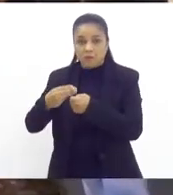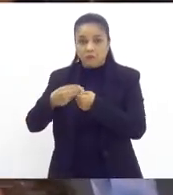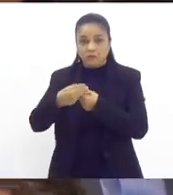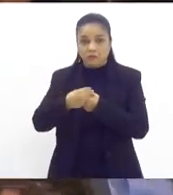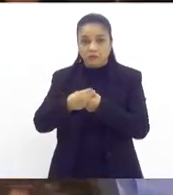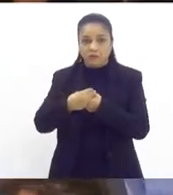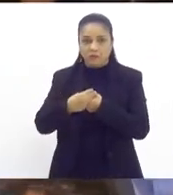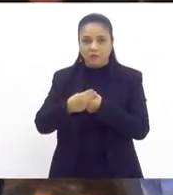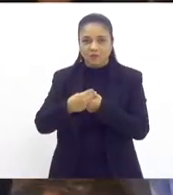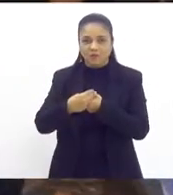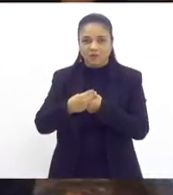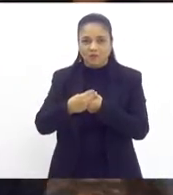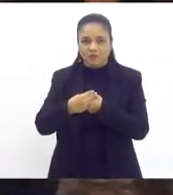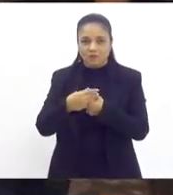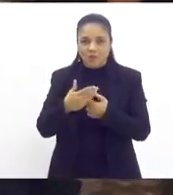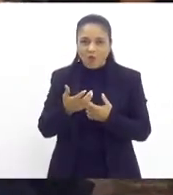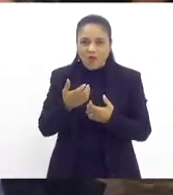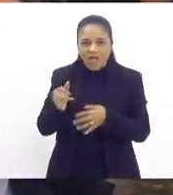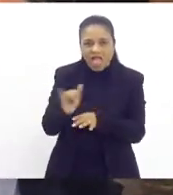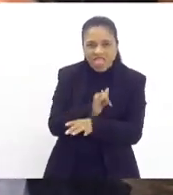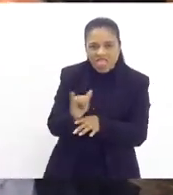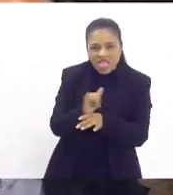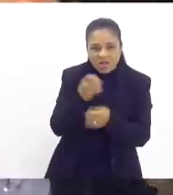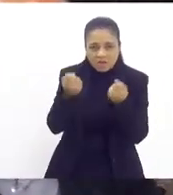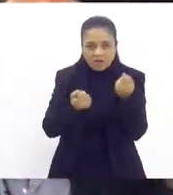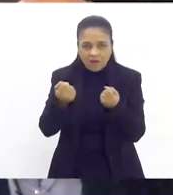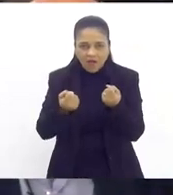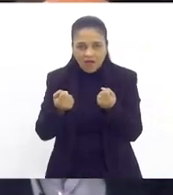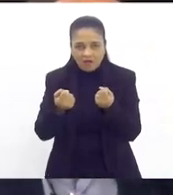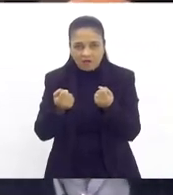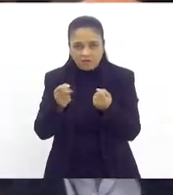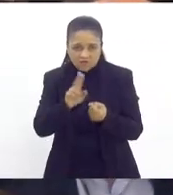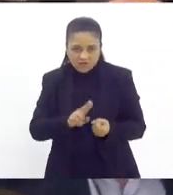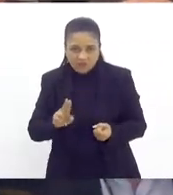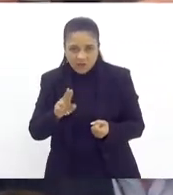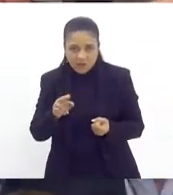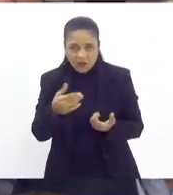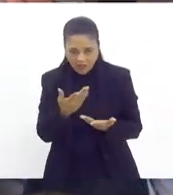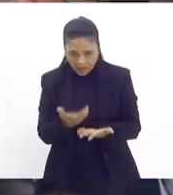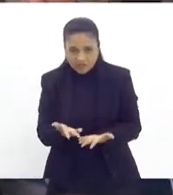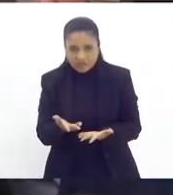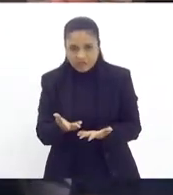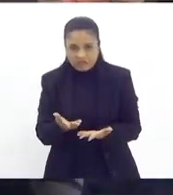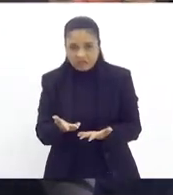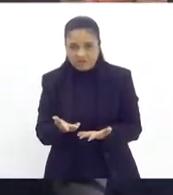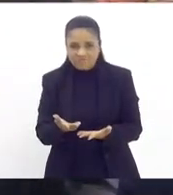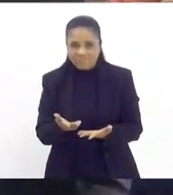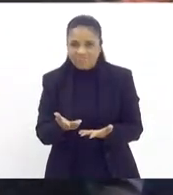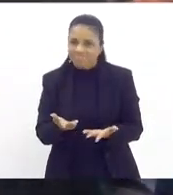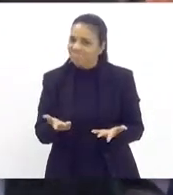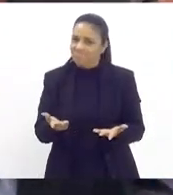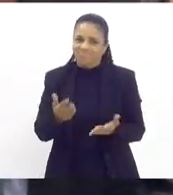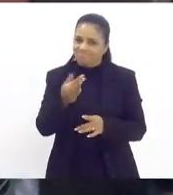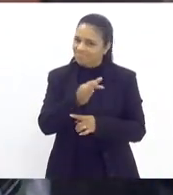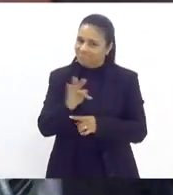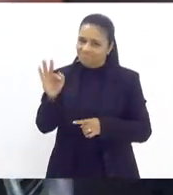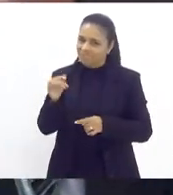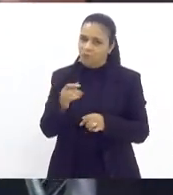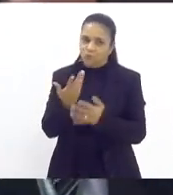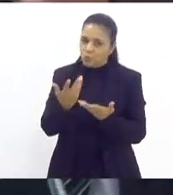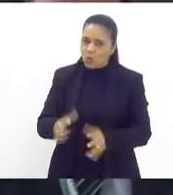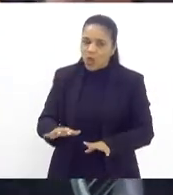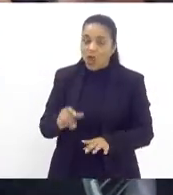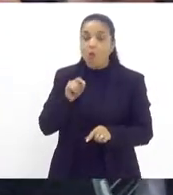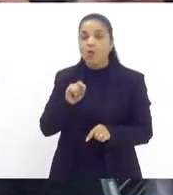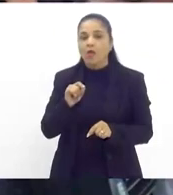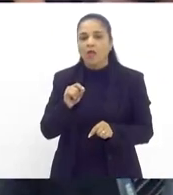jeito de usar carro? Faz sentido? É esse federalismo que a gente quer? Eu acho que não é o federalismo que a gente quer. O federalismo